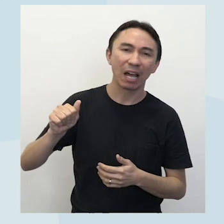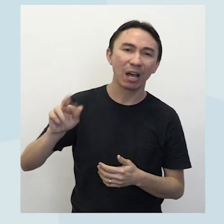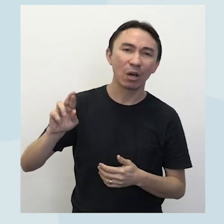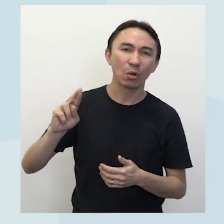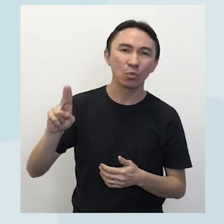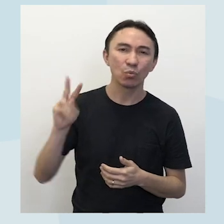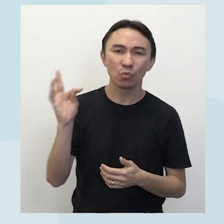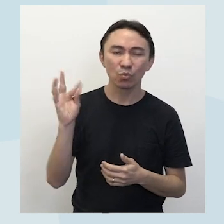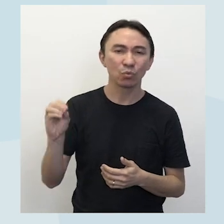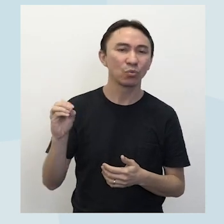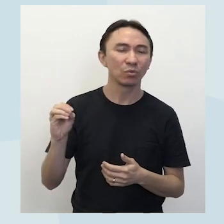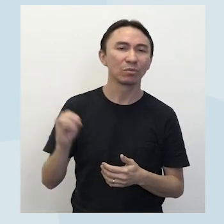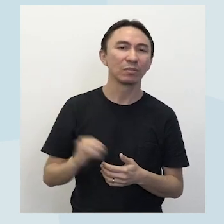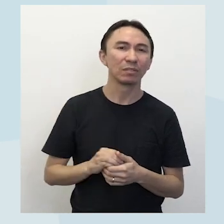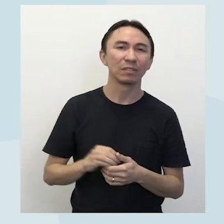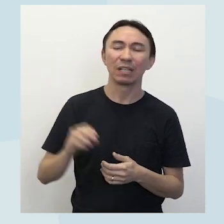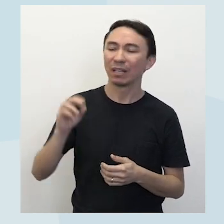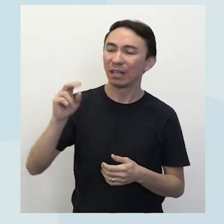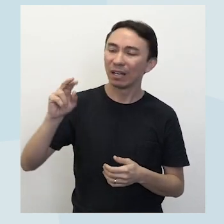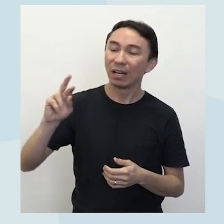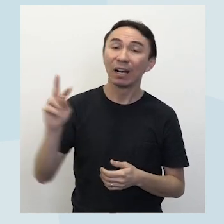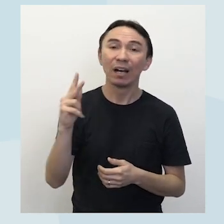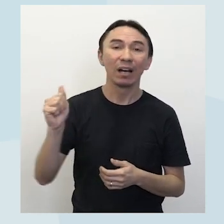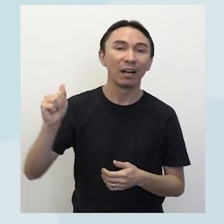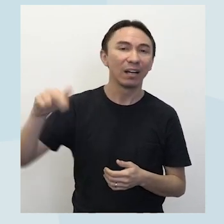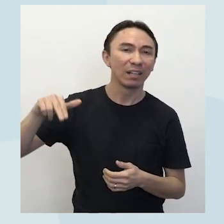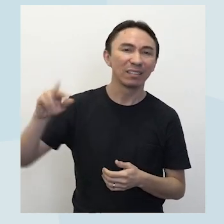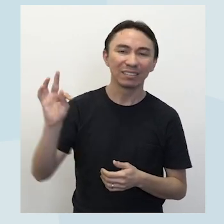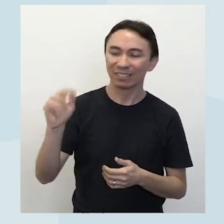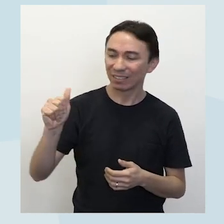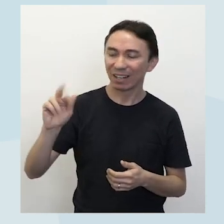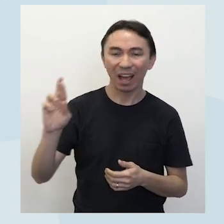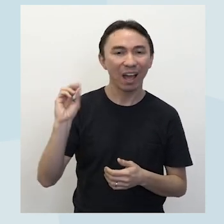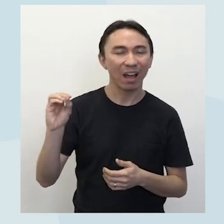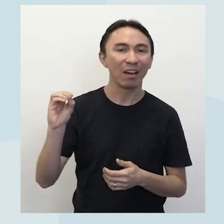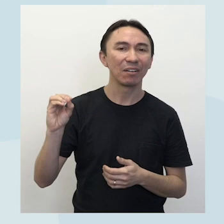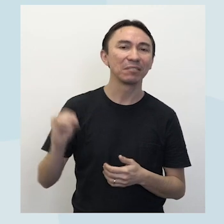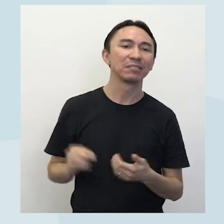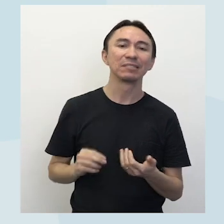Ai, Jorro, Hantaro. Nanatsu no Hantaro, Taisen. Gente, eu tenho